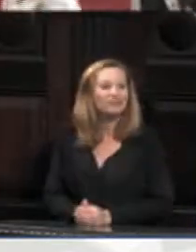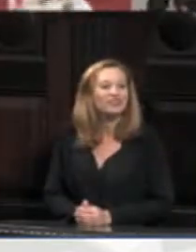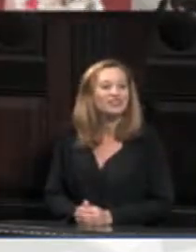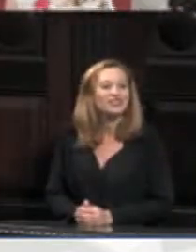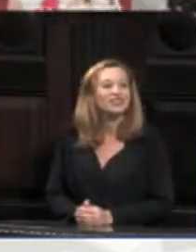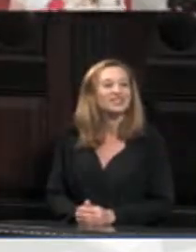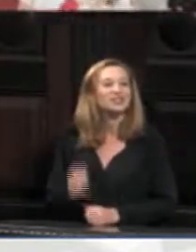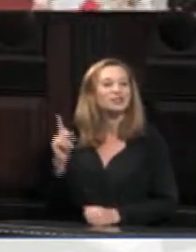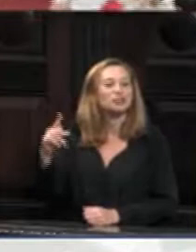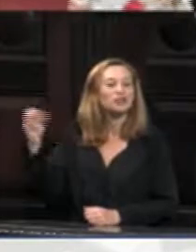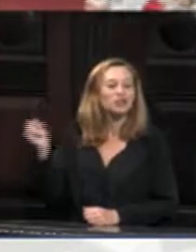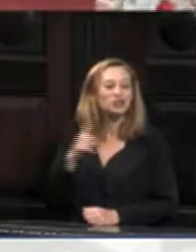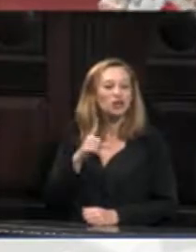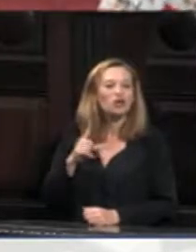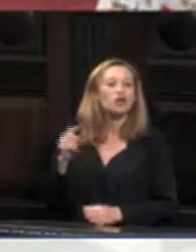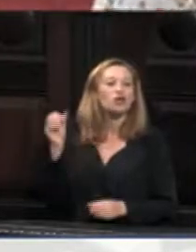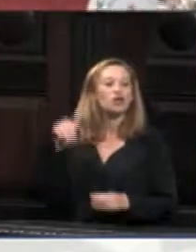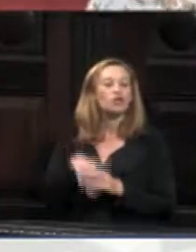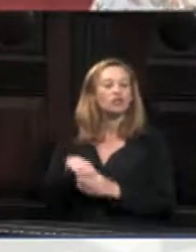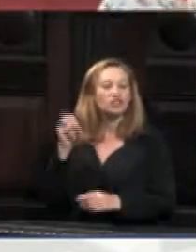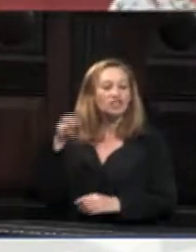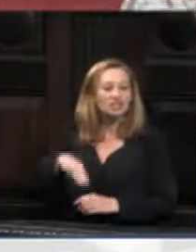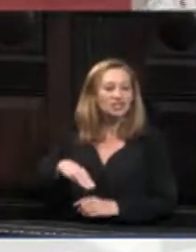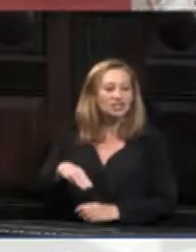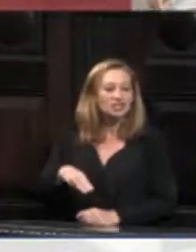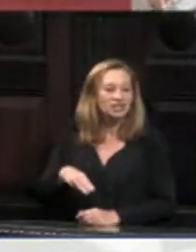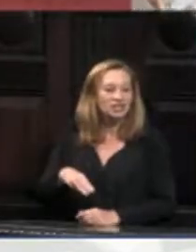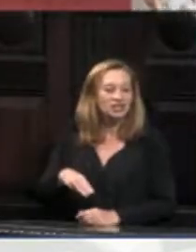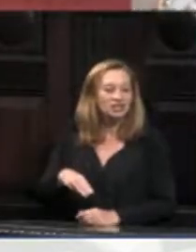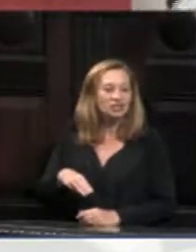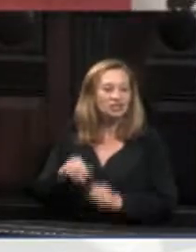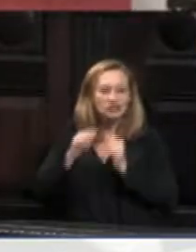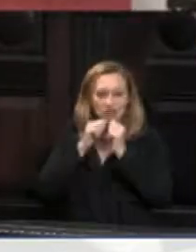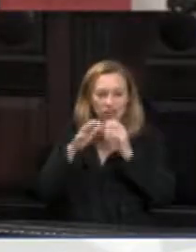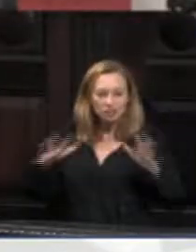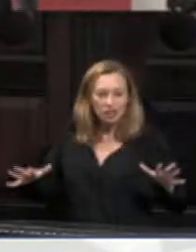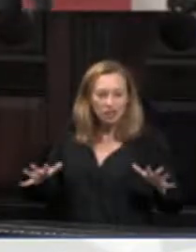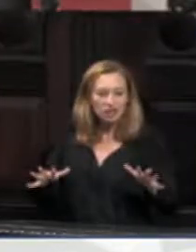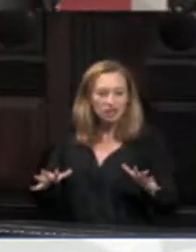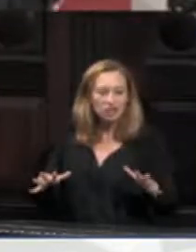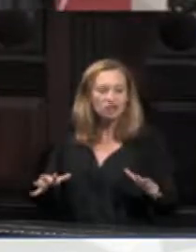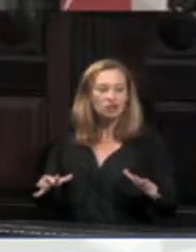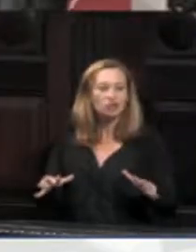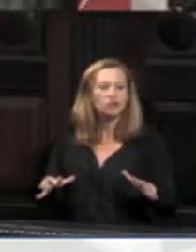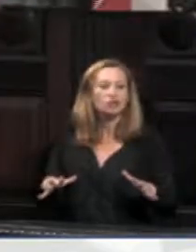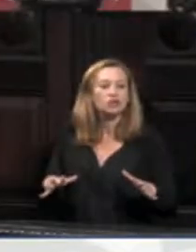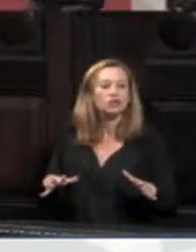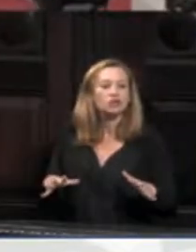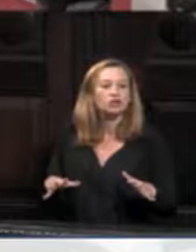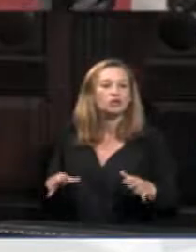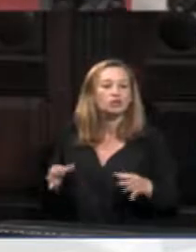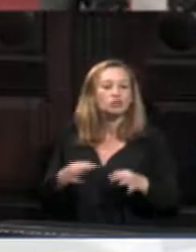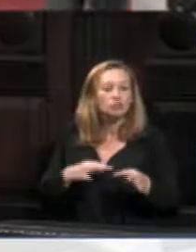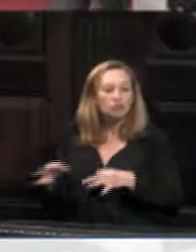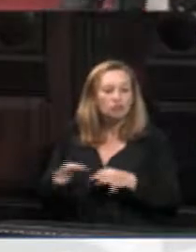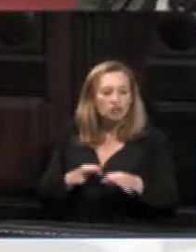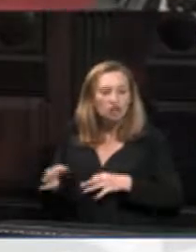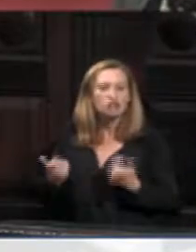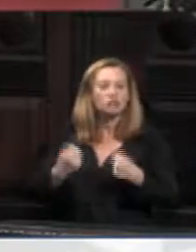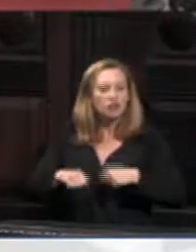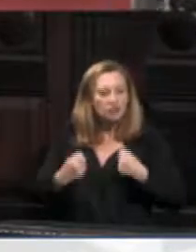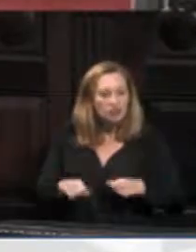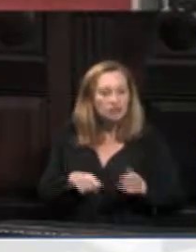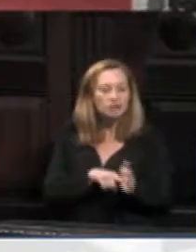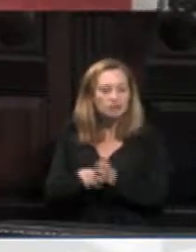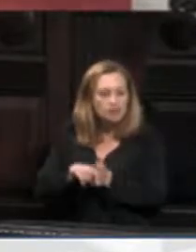Bancada do PSOL vota sim, entendendo que a expectativa de ampliação da participação da sociedade civil precisa ser revista, precisa